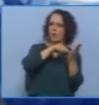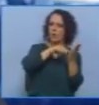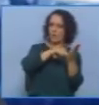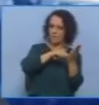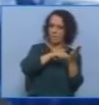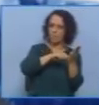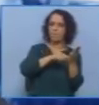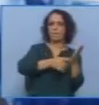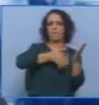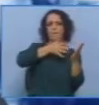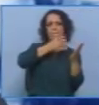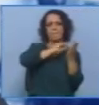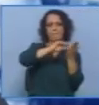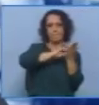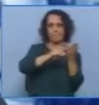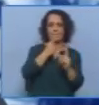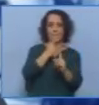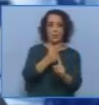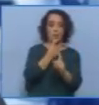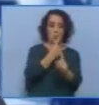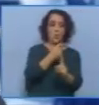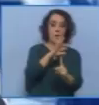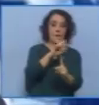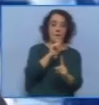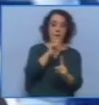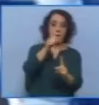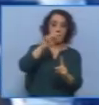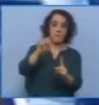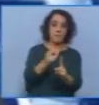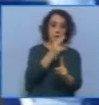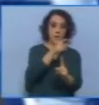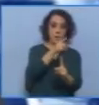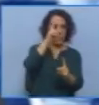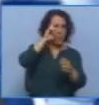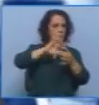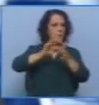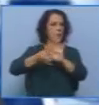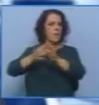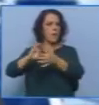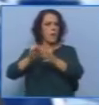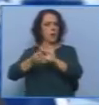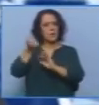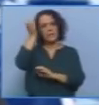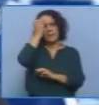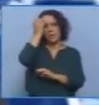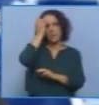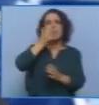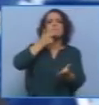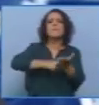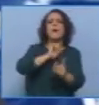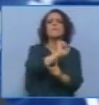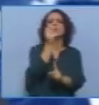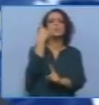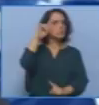do Evangelho. E a verdade, para um hebreu, não é propriamente uma questão de lógica intelectual, mas a